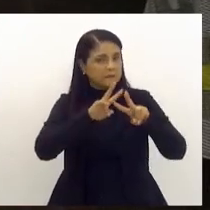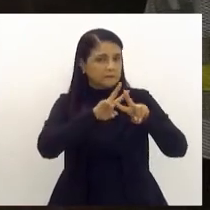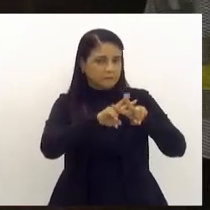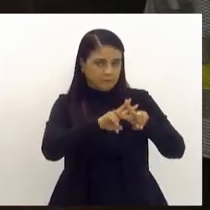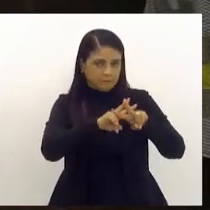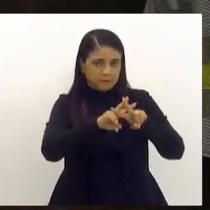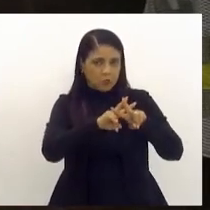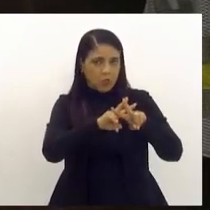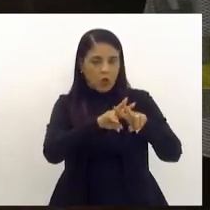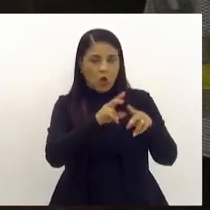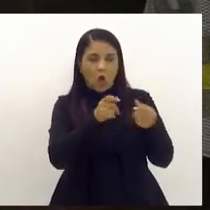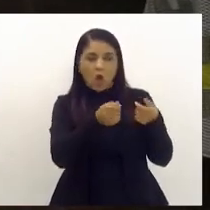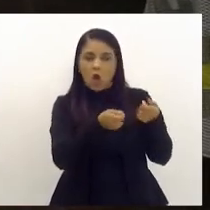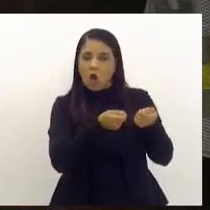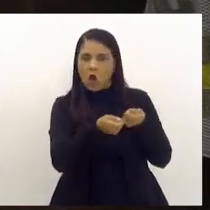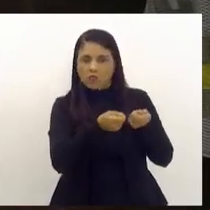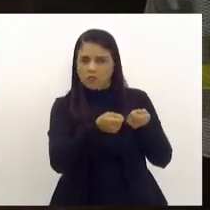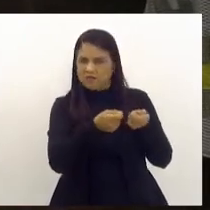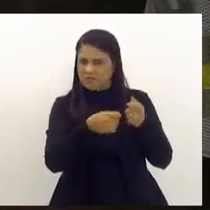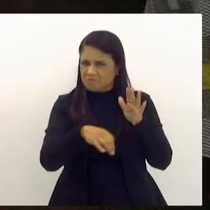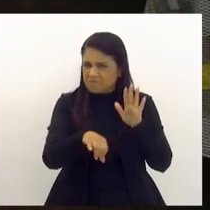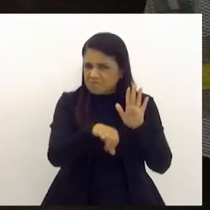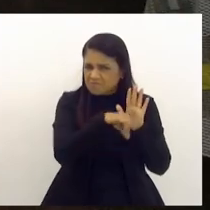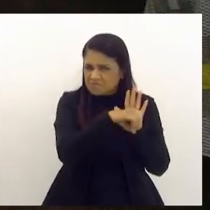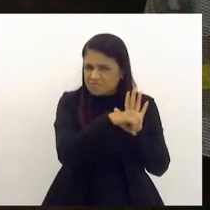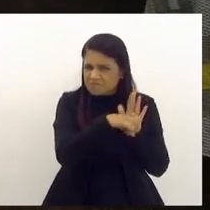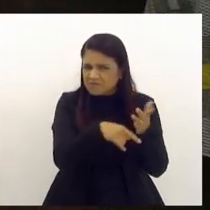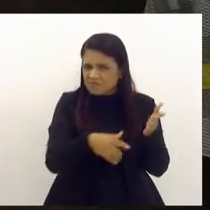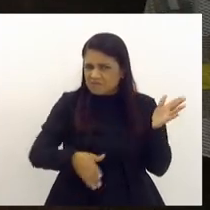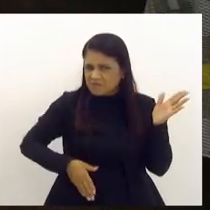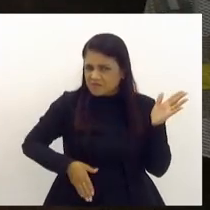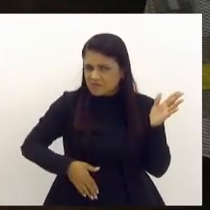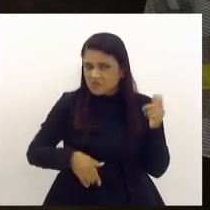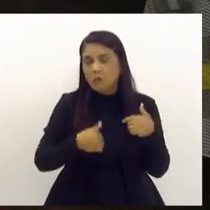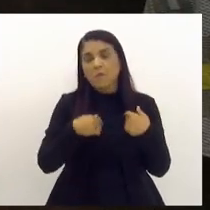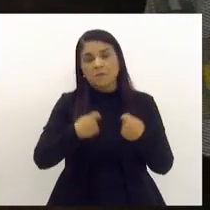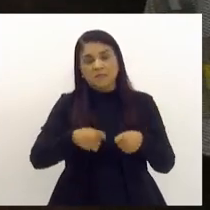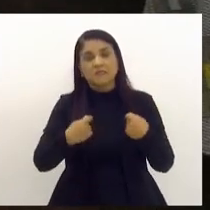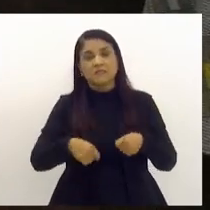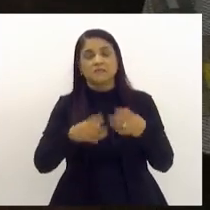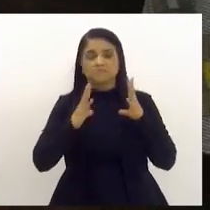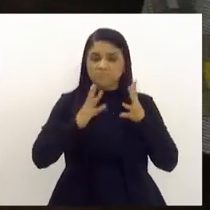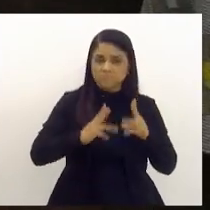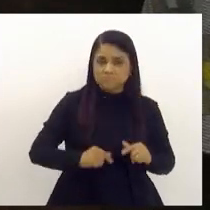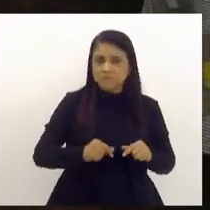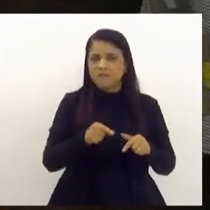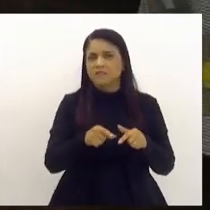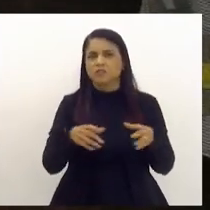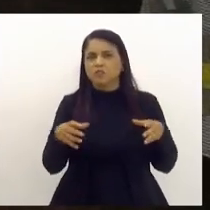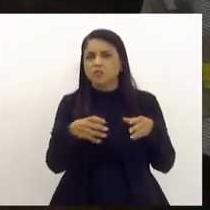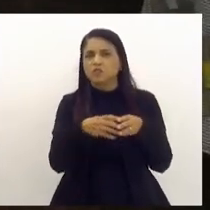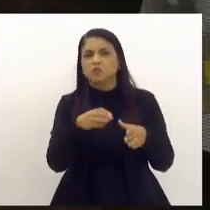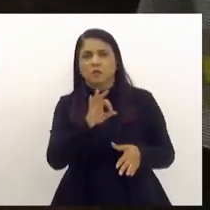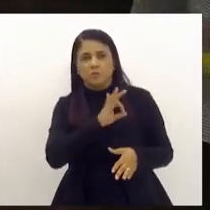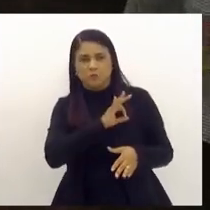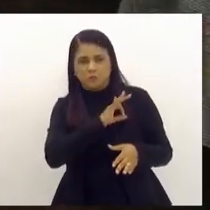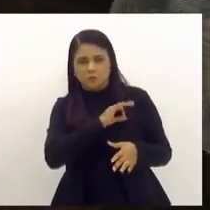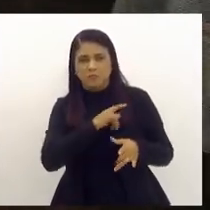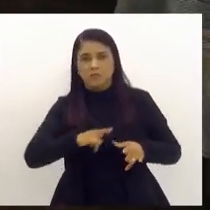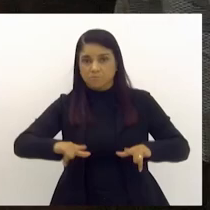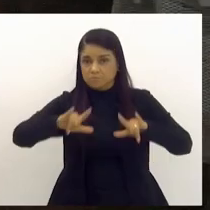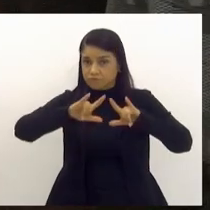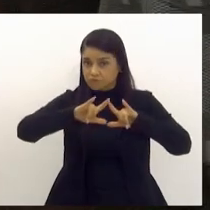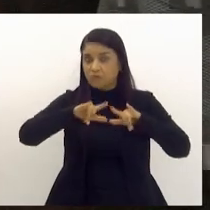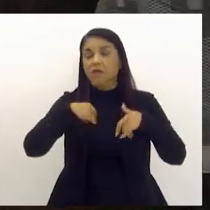ser controladas pela bandidagem. Tem que ter uma limpeza na polícia, sem dúvida nenhuma. E a gente pode, já legislamos,